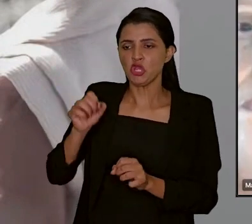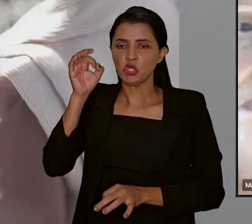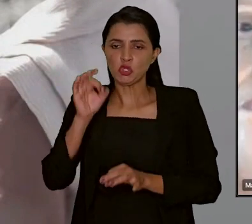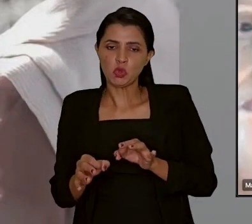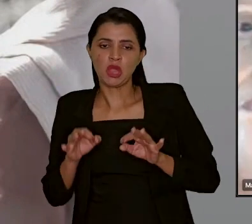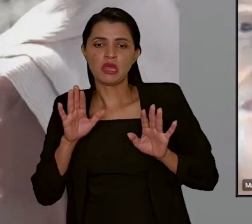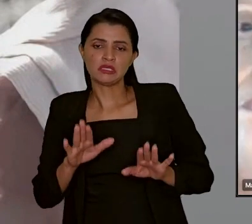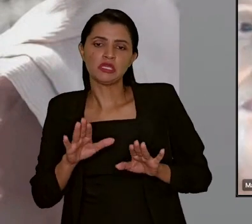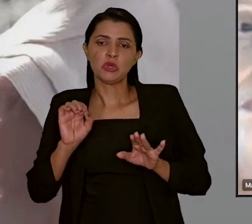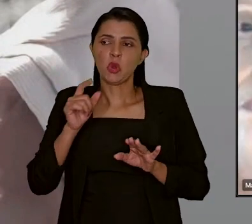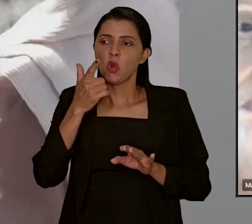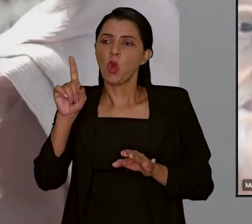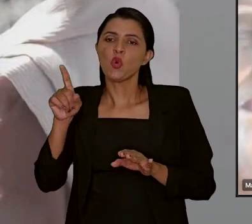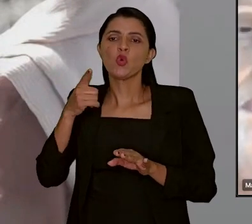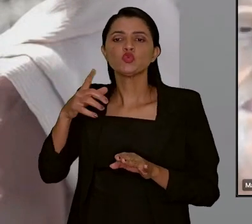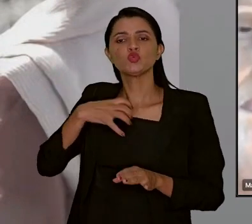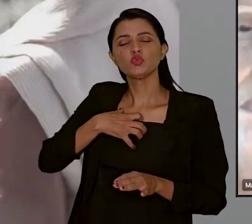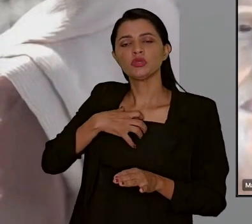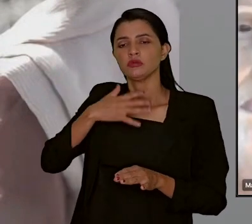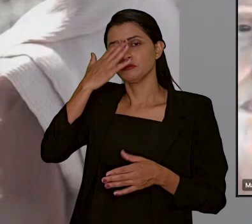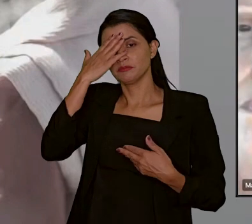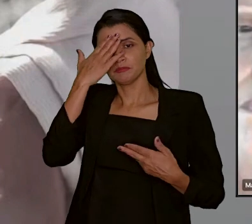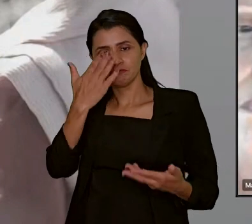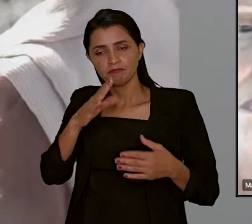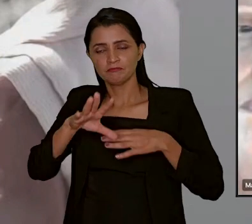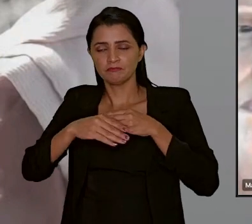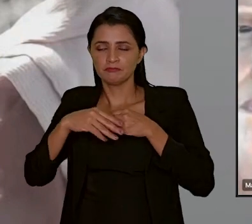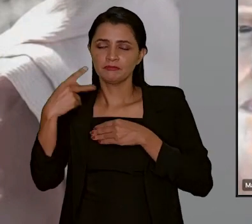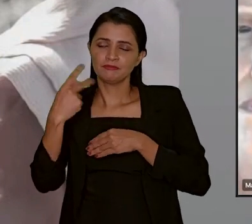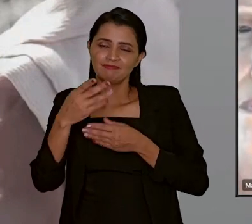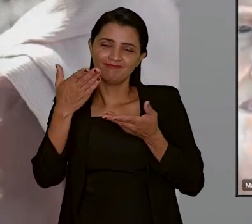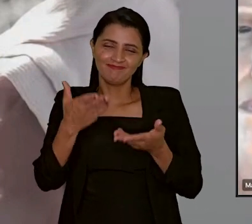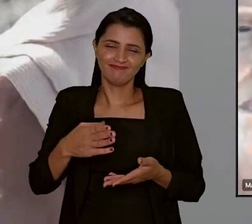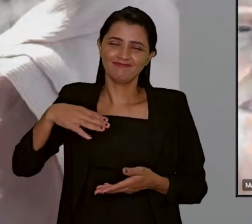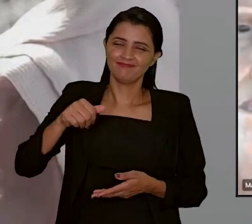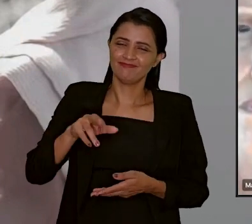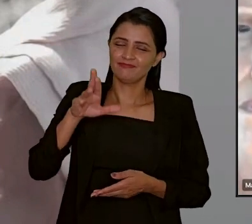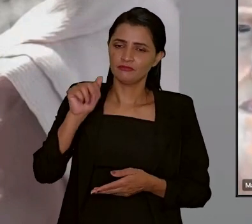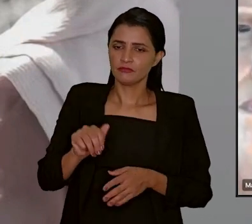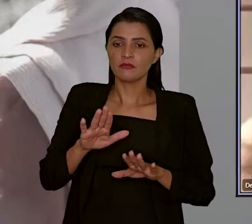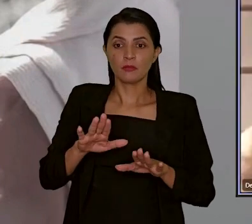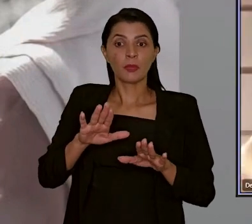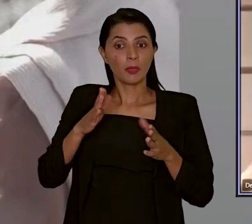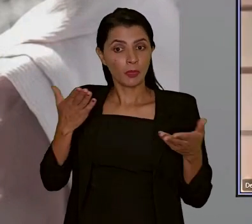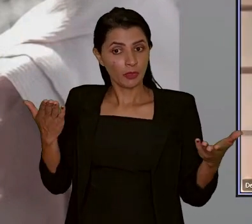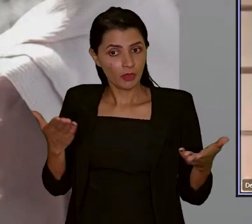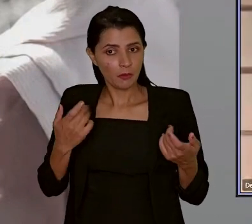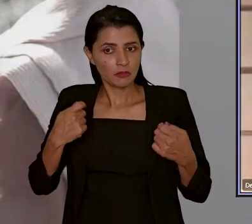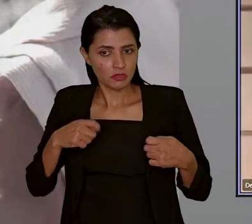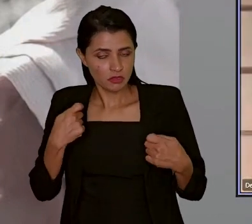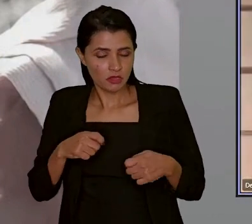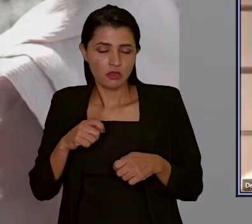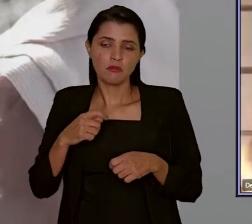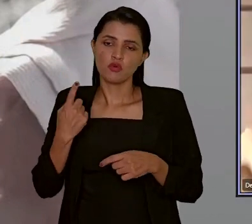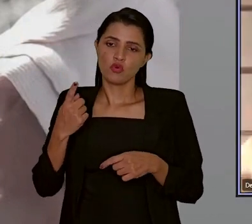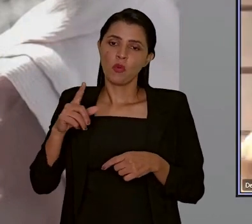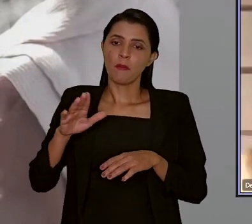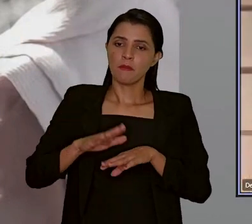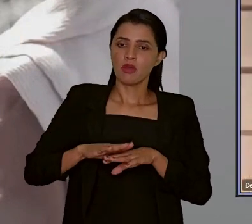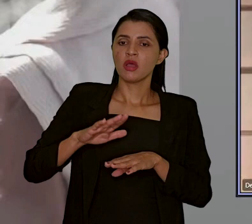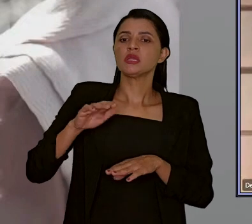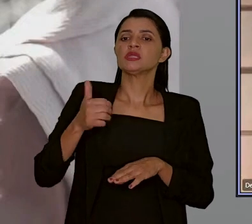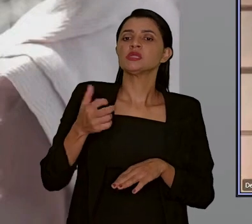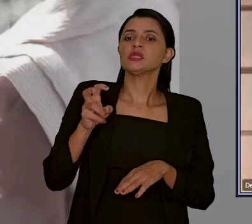ou daquela maneira. Então, agradeço as ponderações da doutora Maria Lília. Nós só dispomos agora de mais 15 minutos e